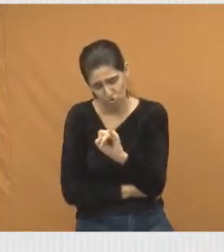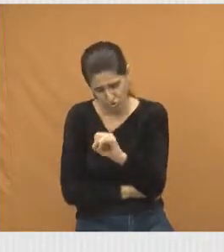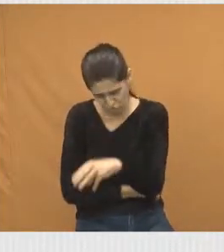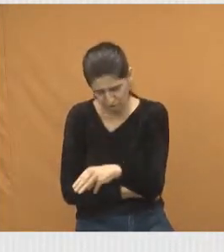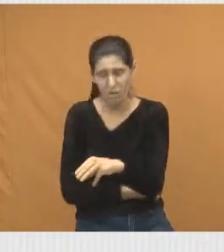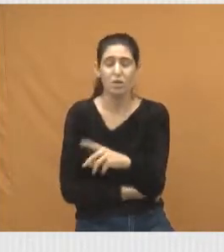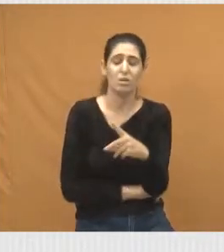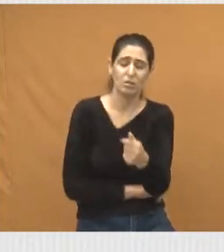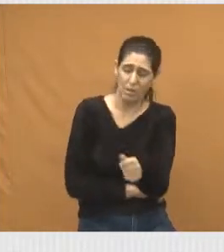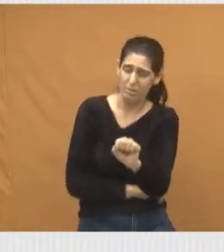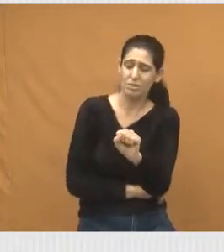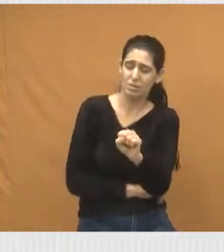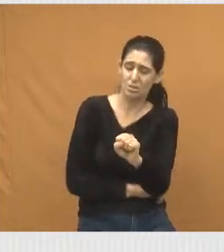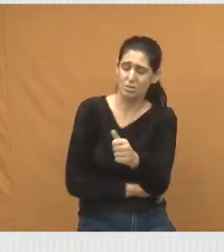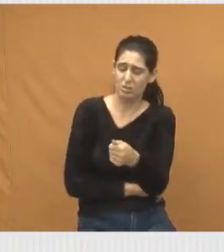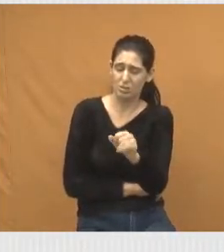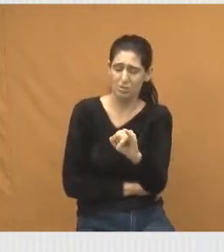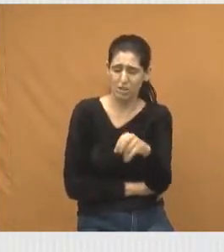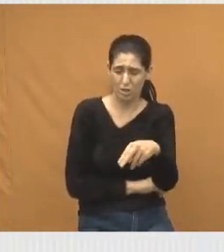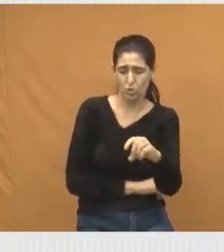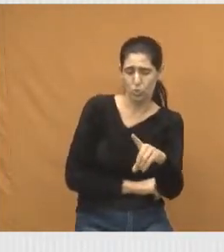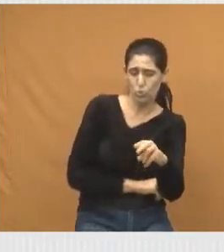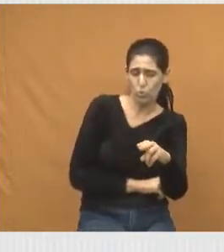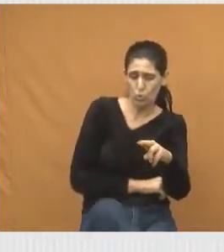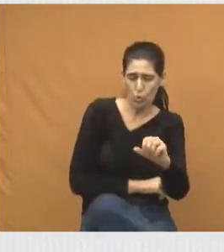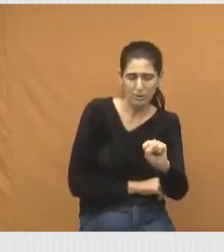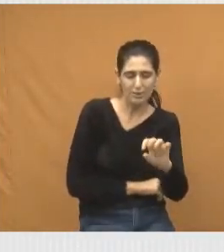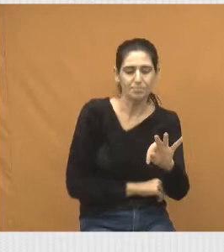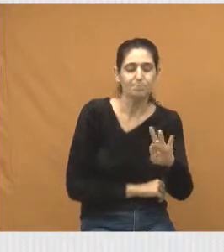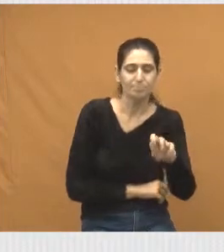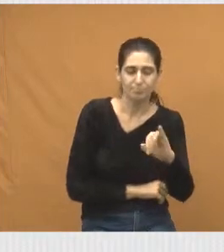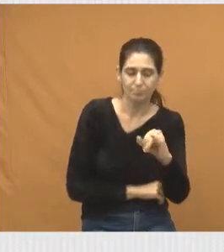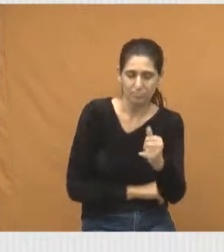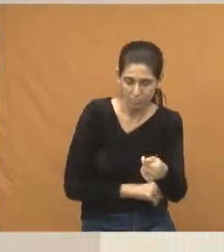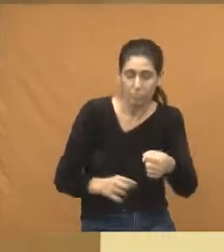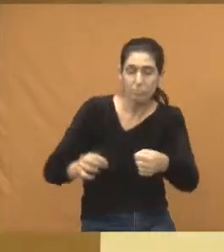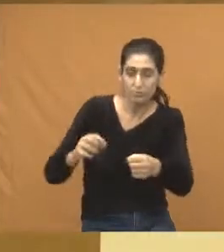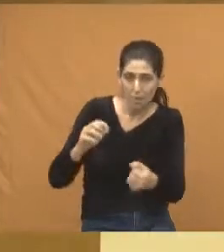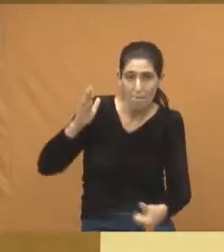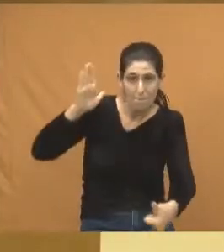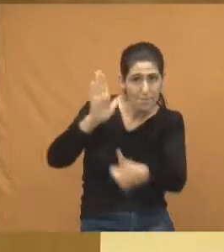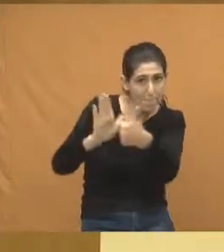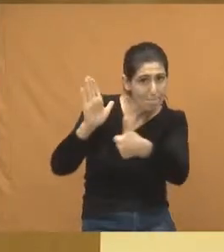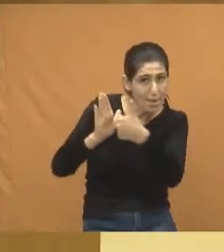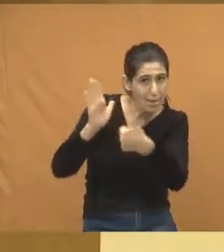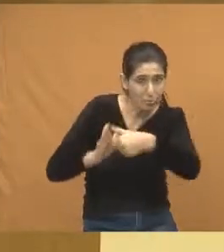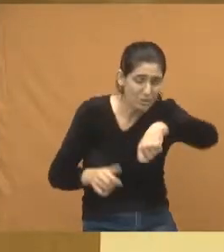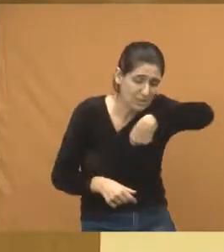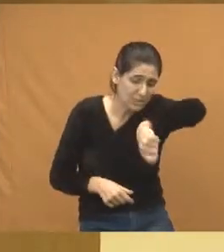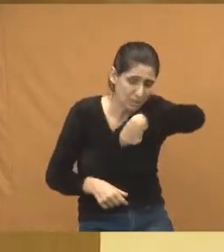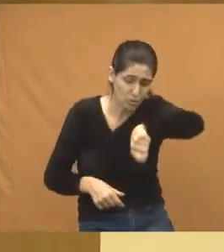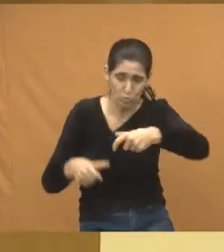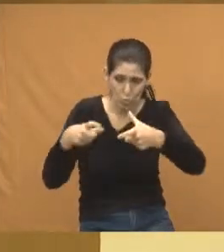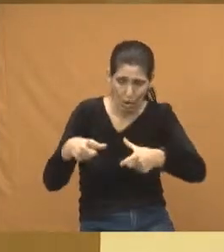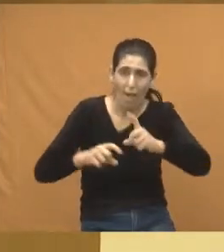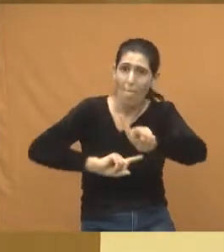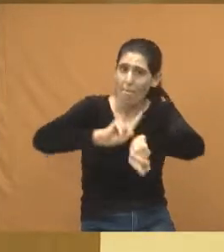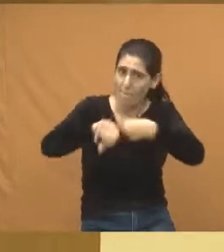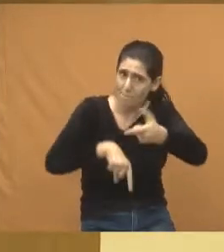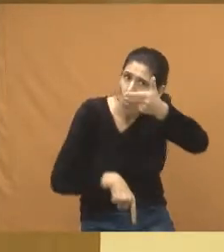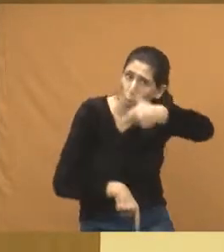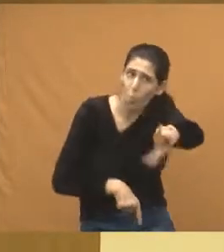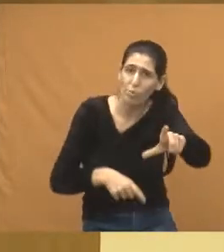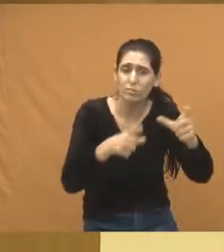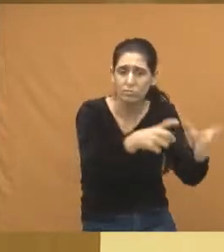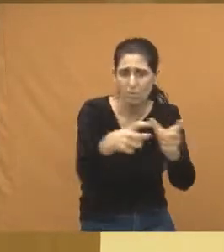pelo Parque dos Sinos? Temos bastante problema e sobe na direção do Jardim das Indústrias e outros bairros ali. Então peço aí ao nosso prefeito, né, às